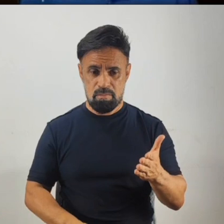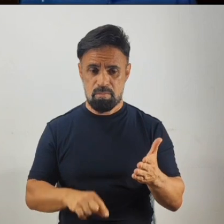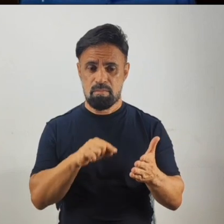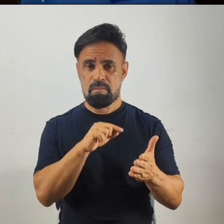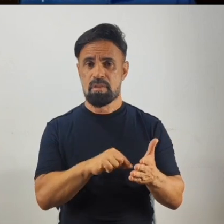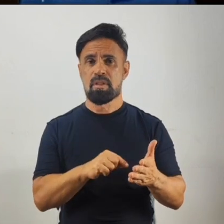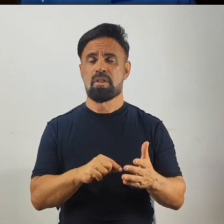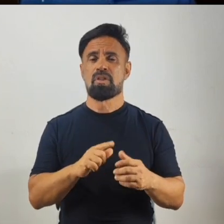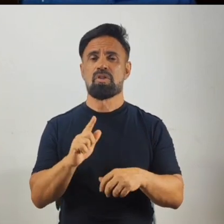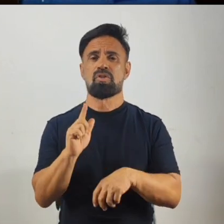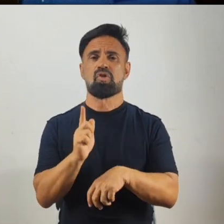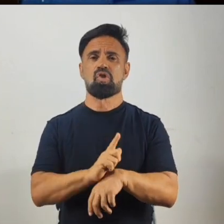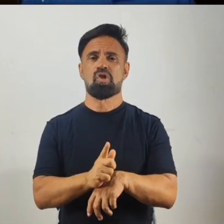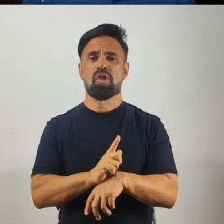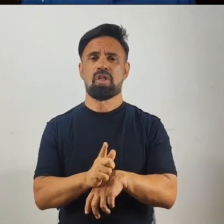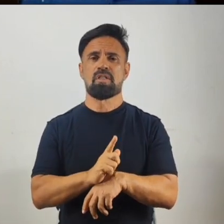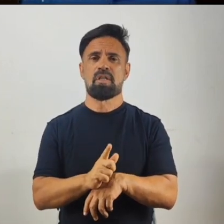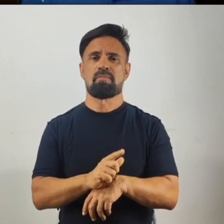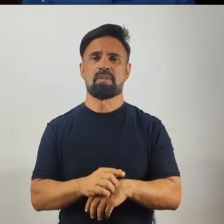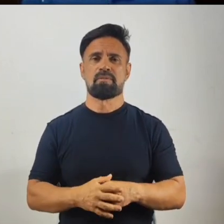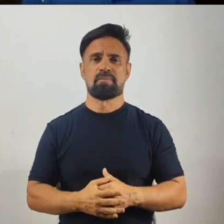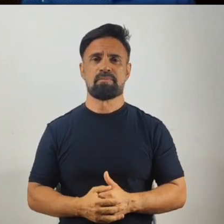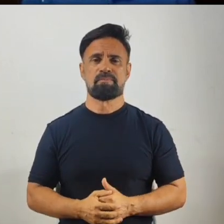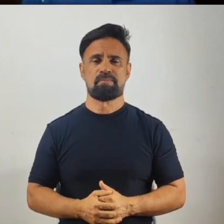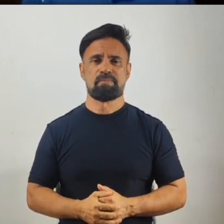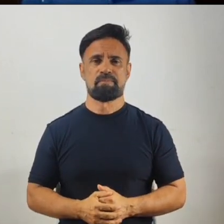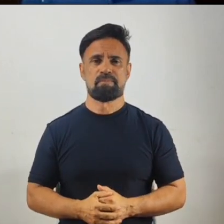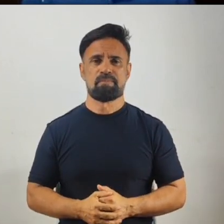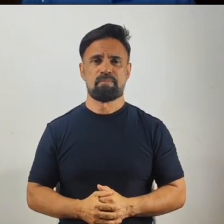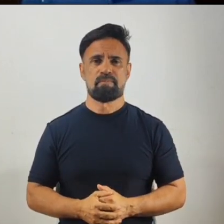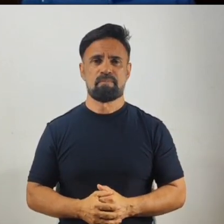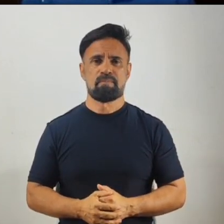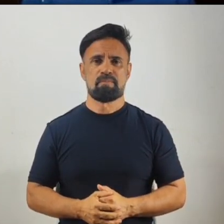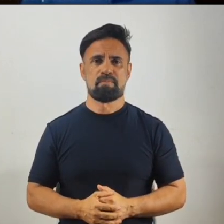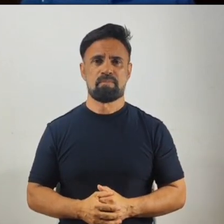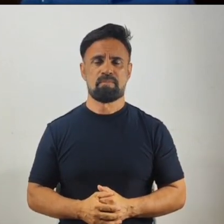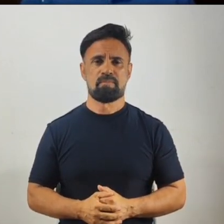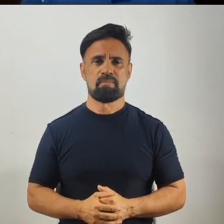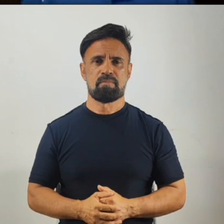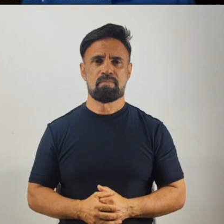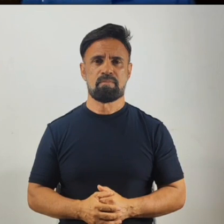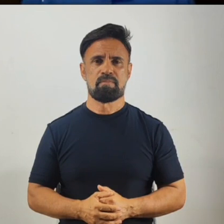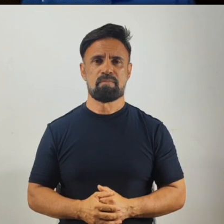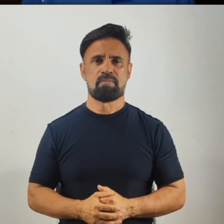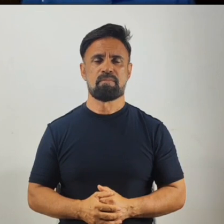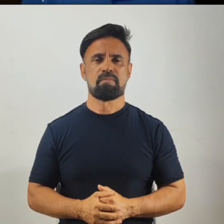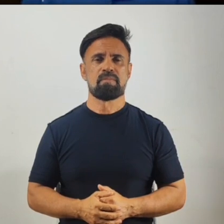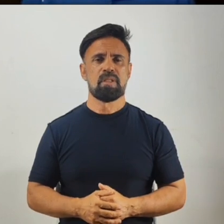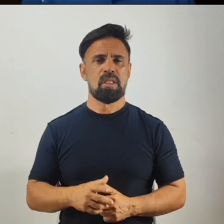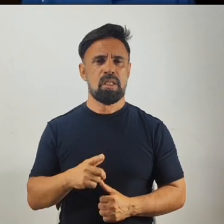Ela é uma ferramenta oficial de gerenciamento nesse setor.